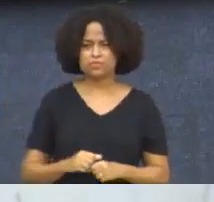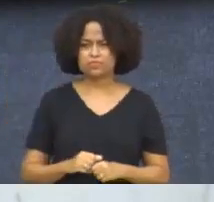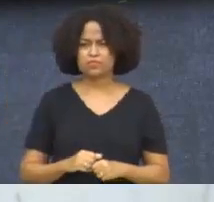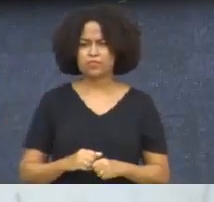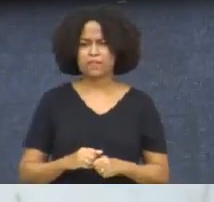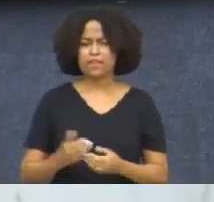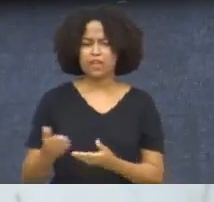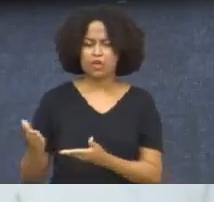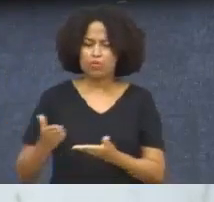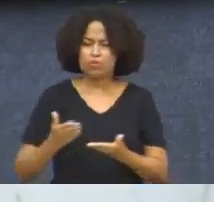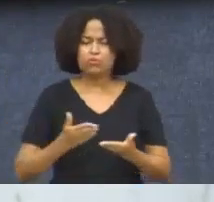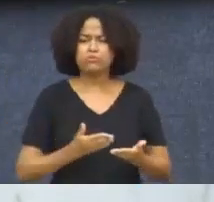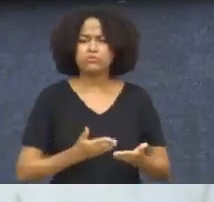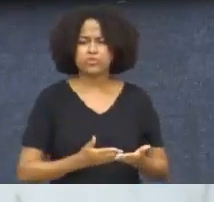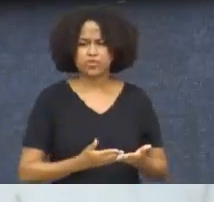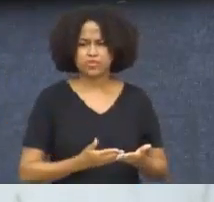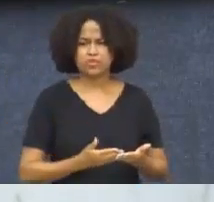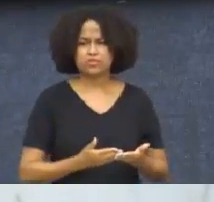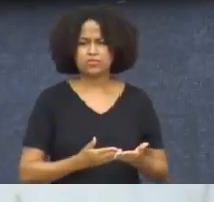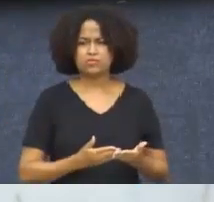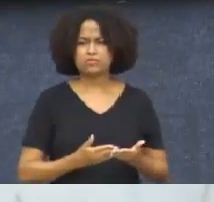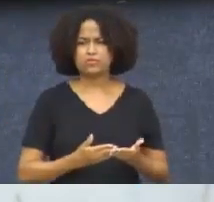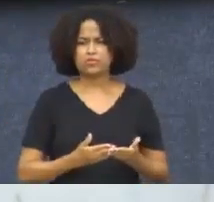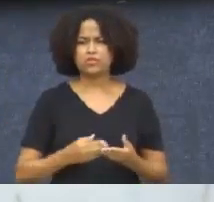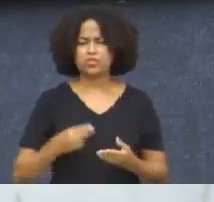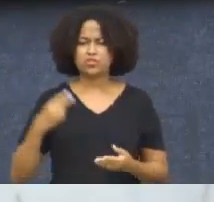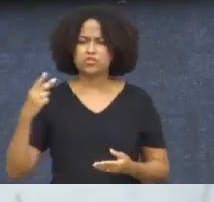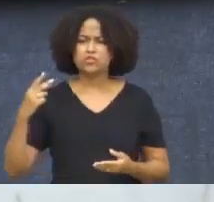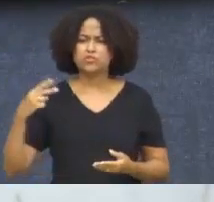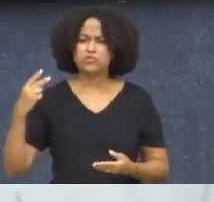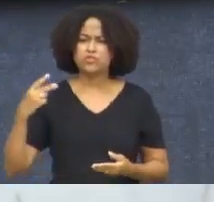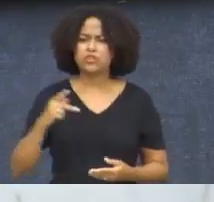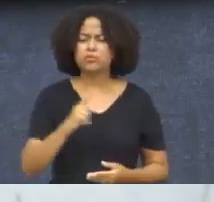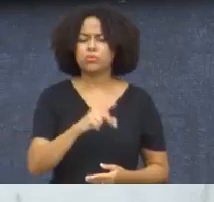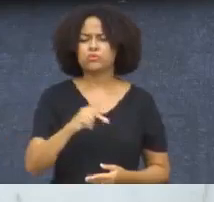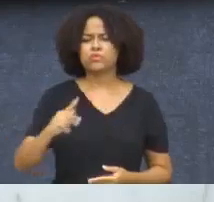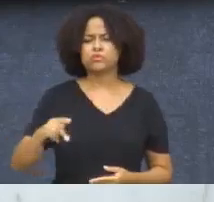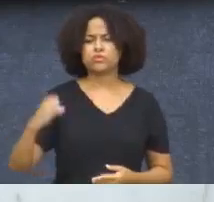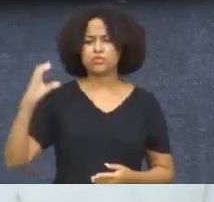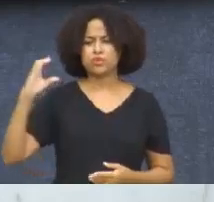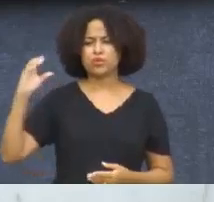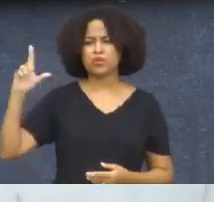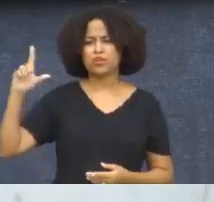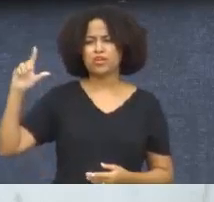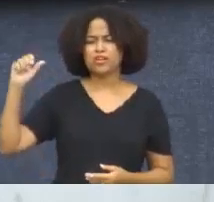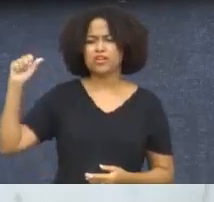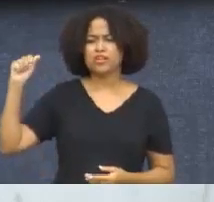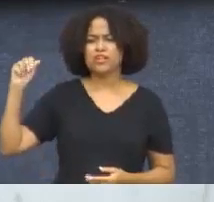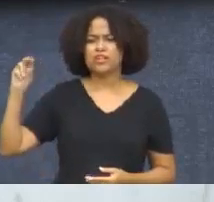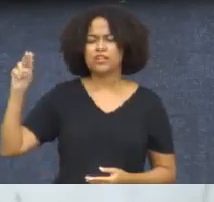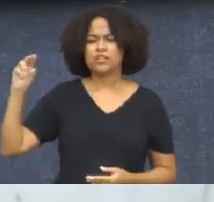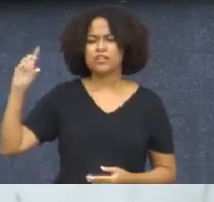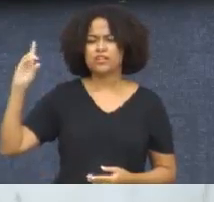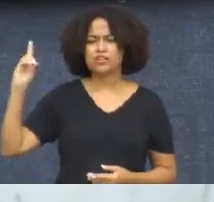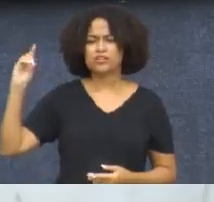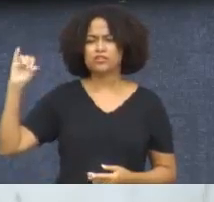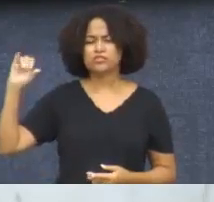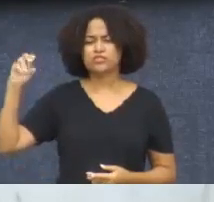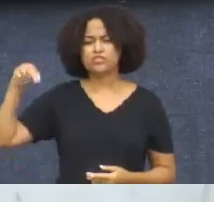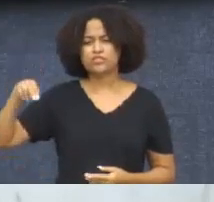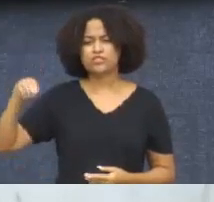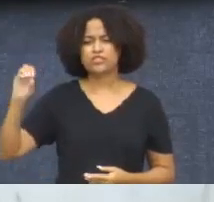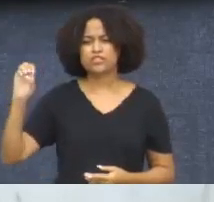inscrito, nosso querido amigo vereador Claudinei Dulin, professor Claudinei Dulin, que hoje se despede temporariamente dessa Câmara